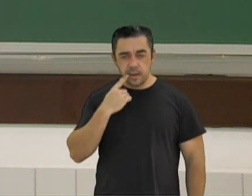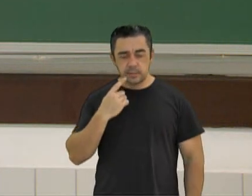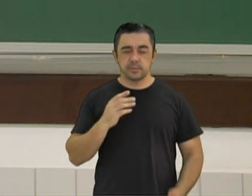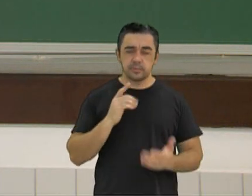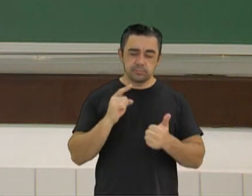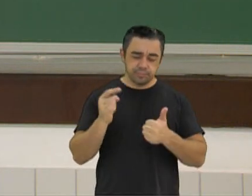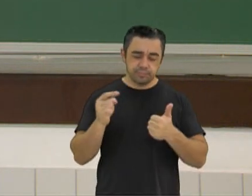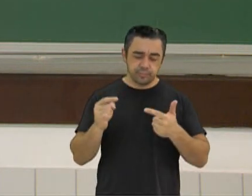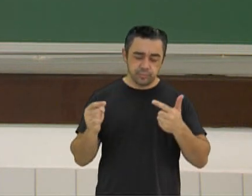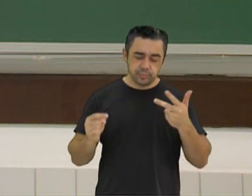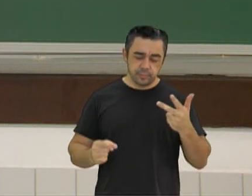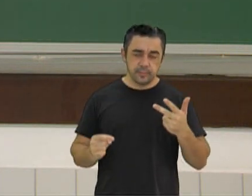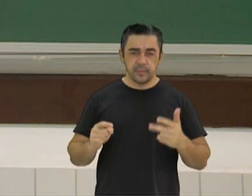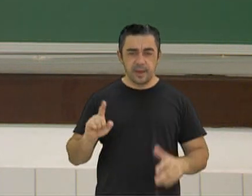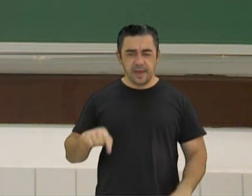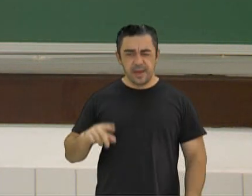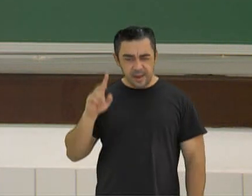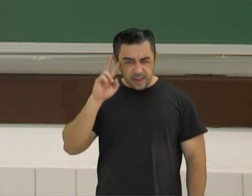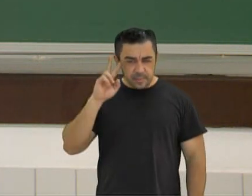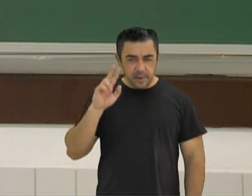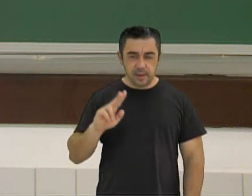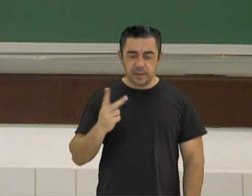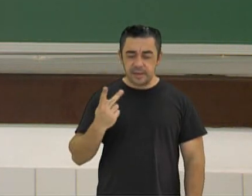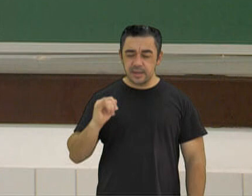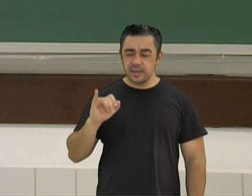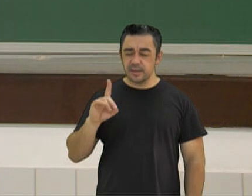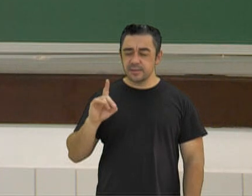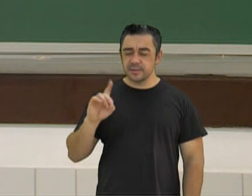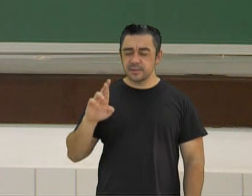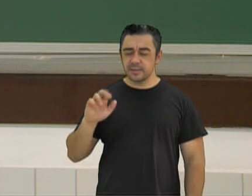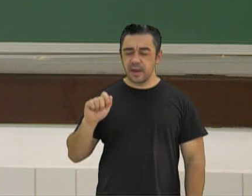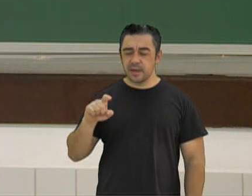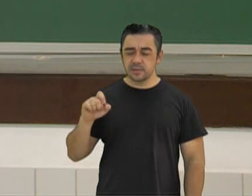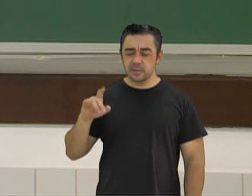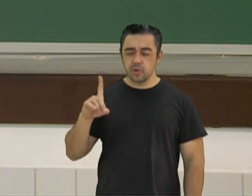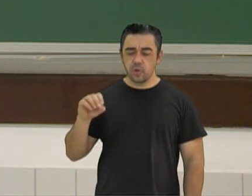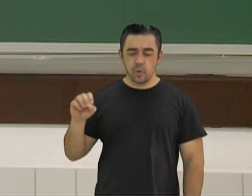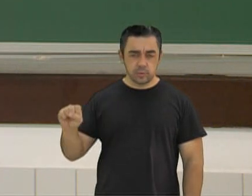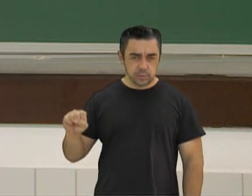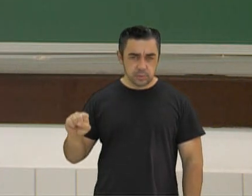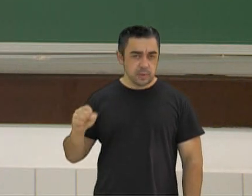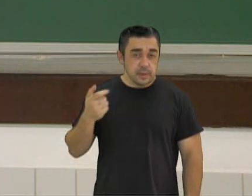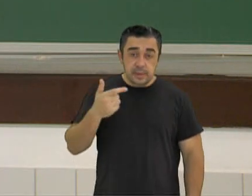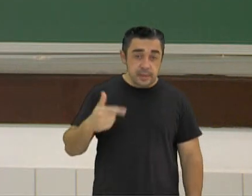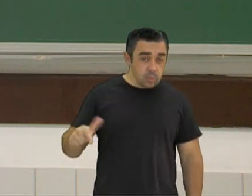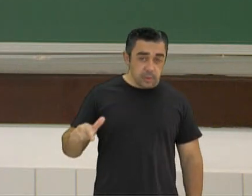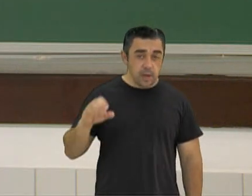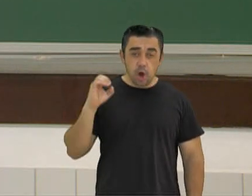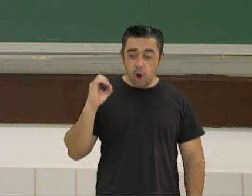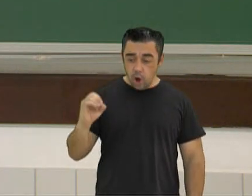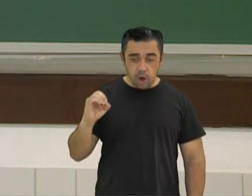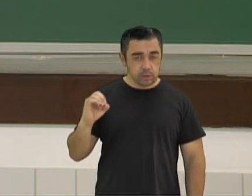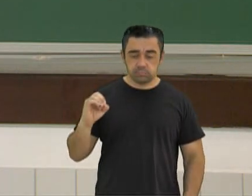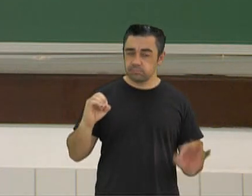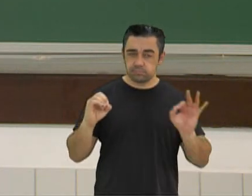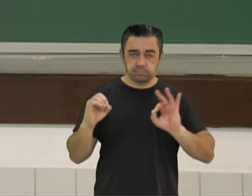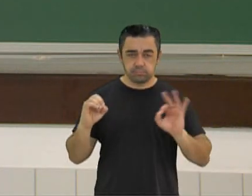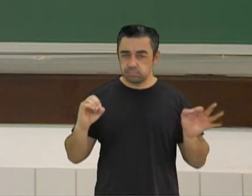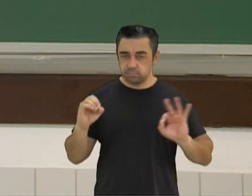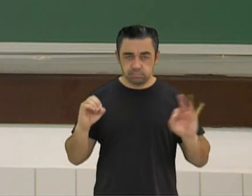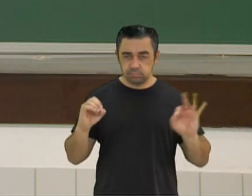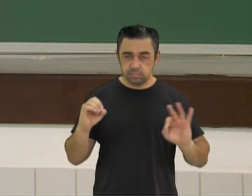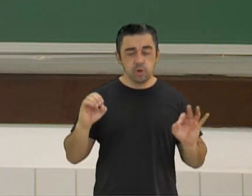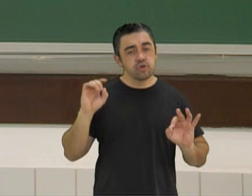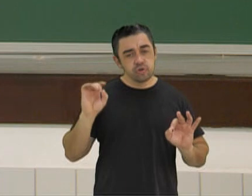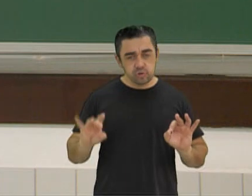iodídrico, são os hidratos, aqueles ácidos inorgânicos que não possuem oxigênio na sua composição,